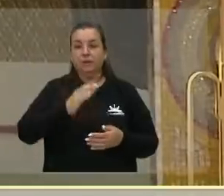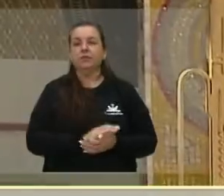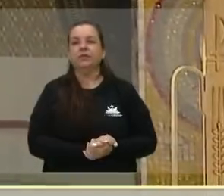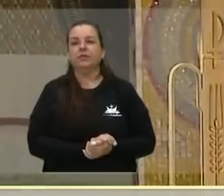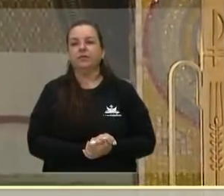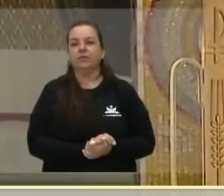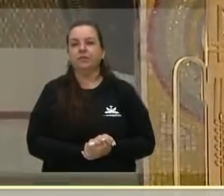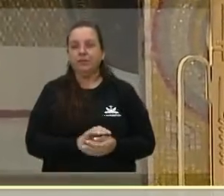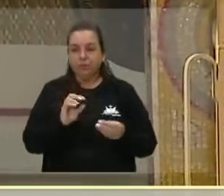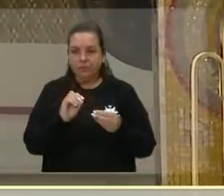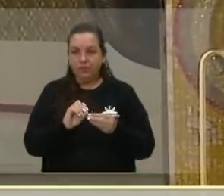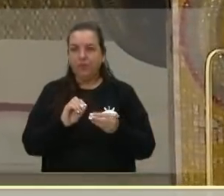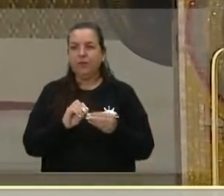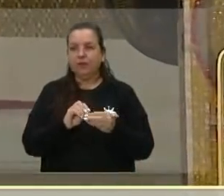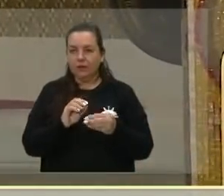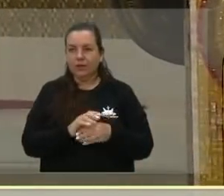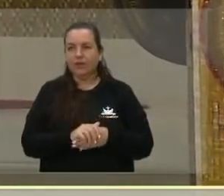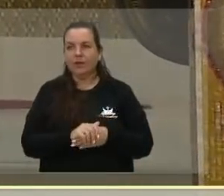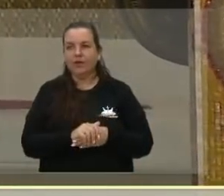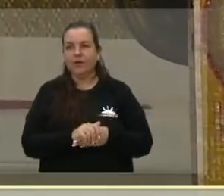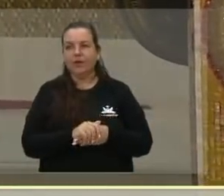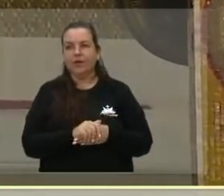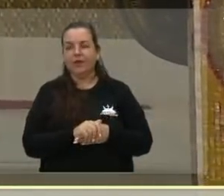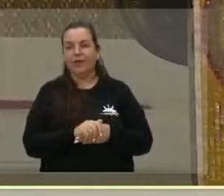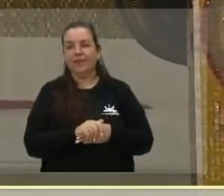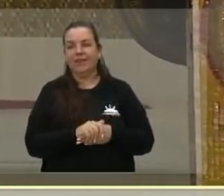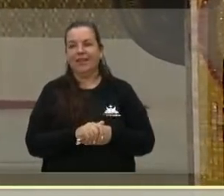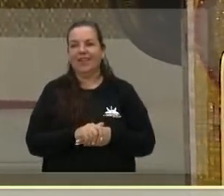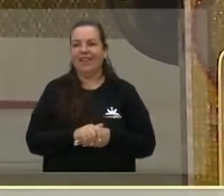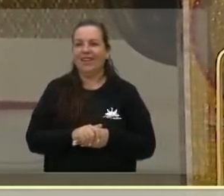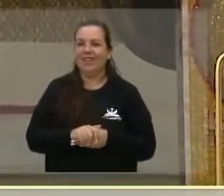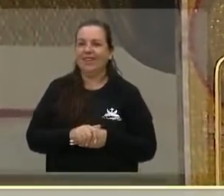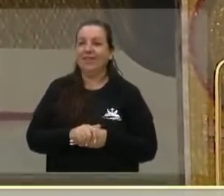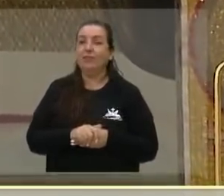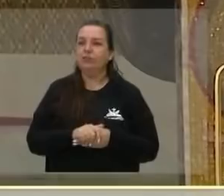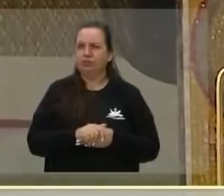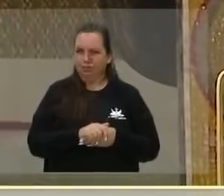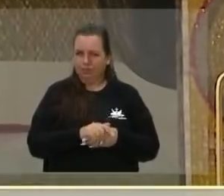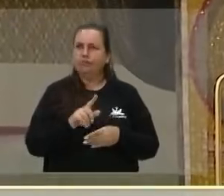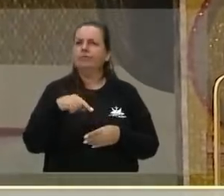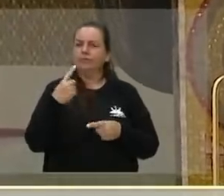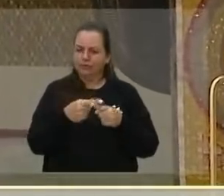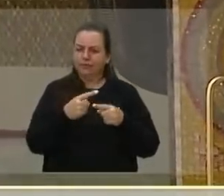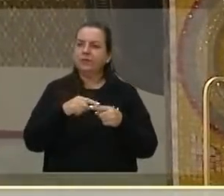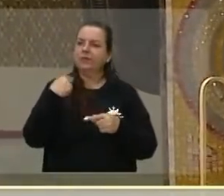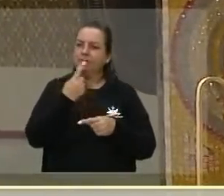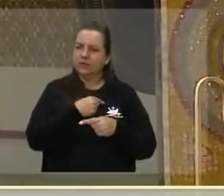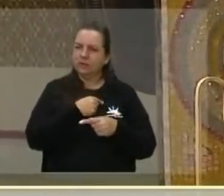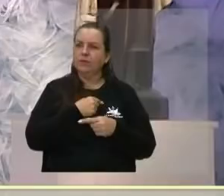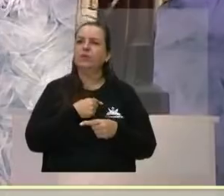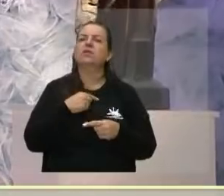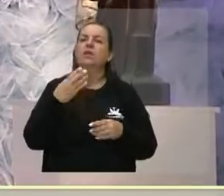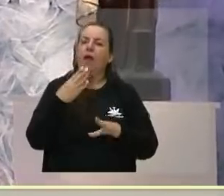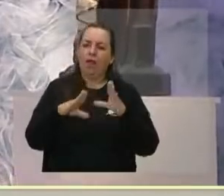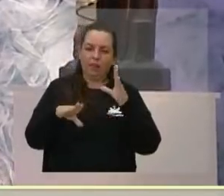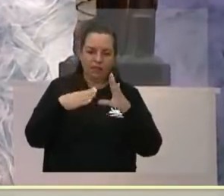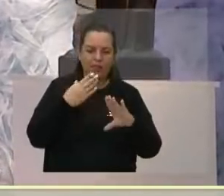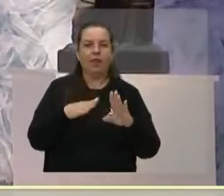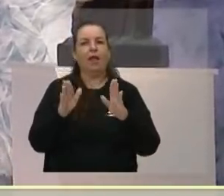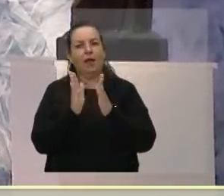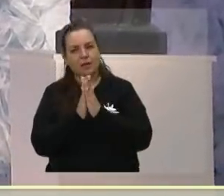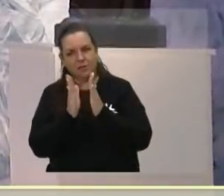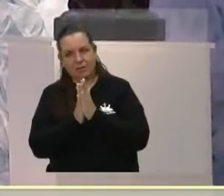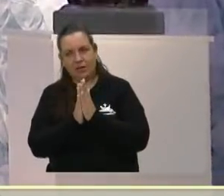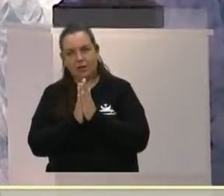vamos fazer vamo meu filho anne uma linda essa música porque nós vamos passar cantando resando